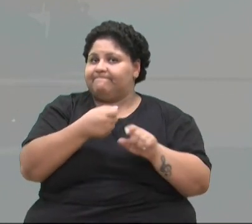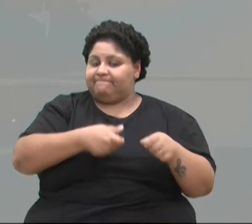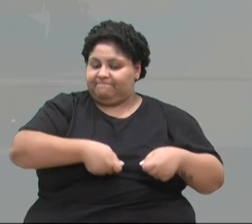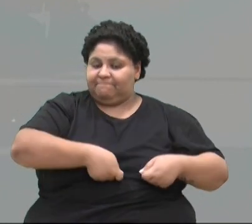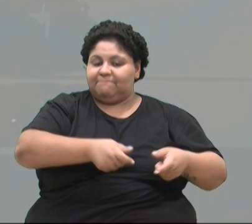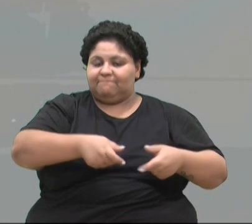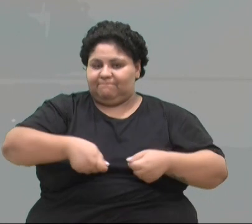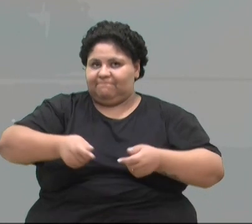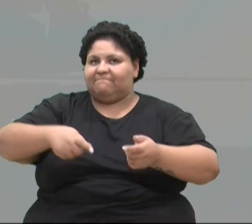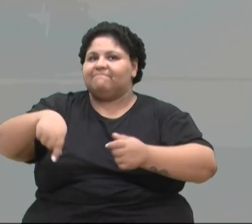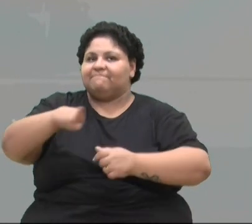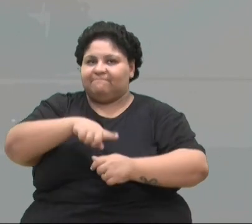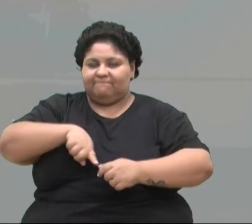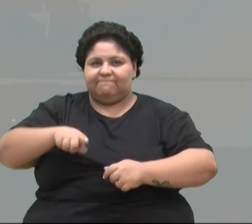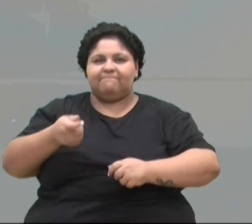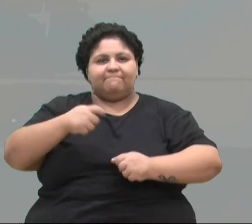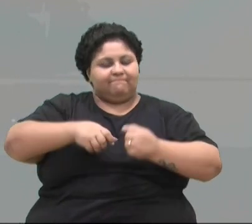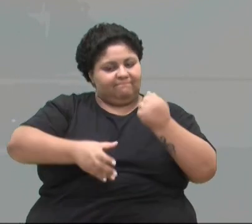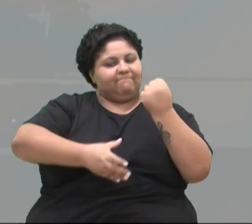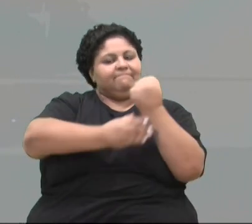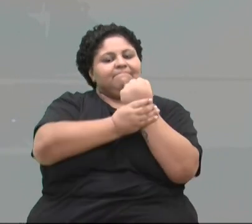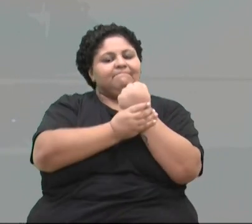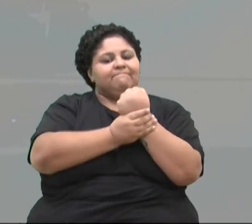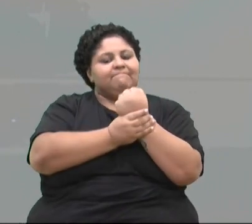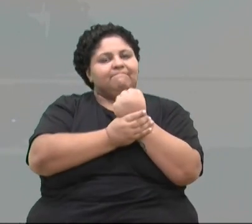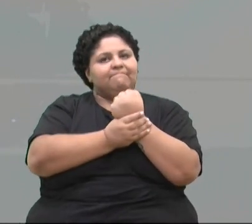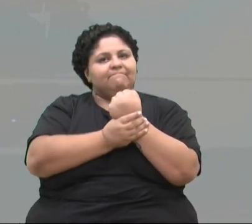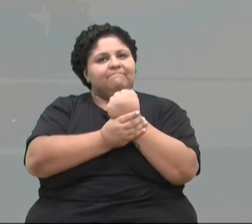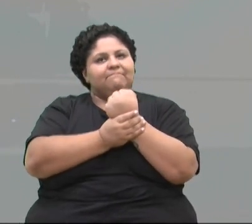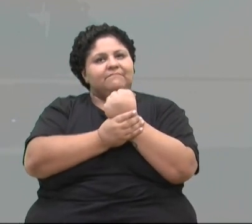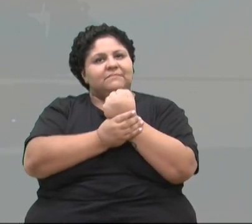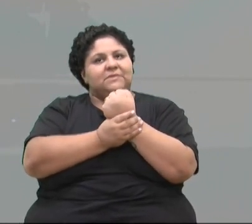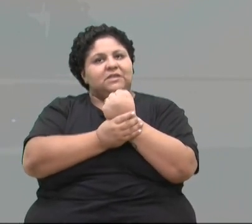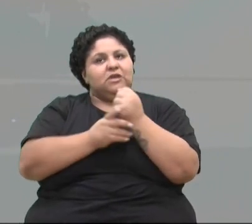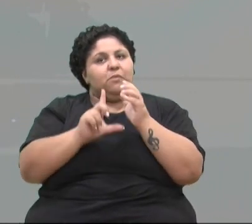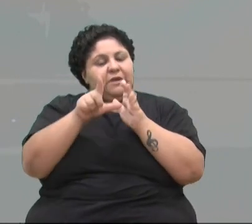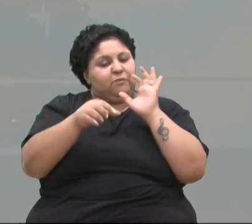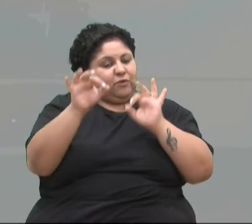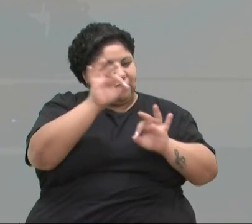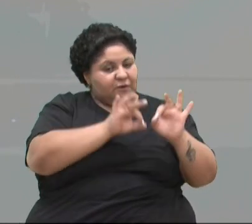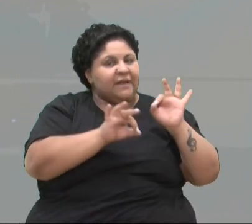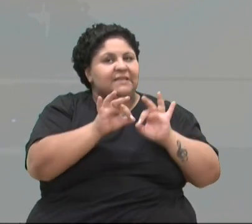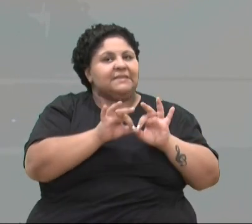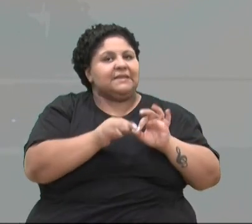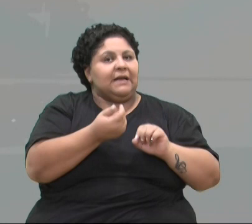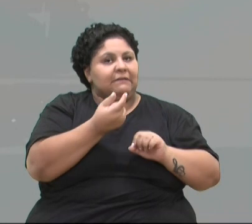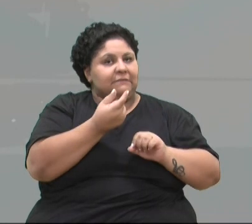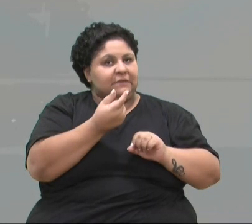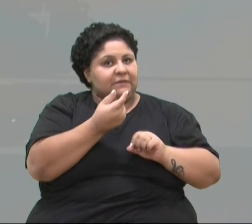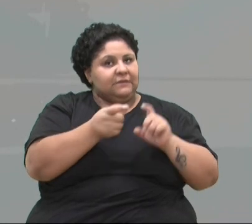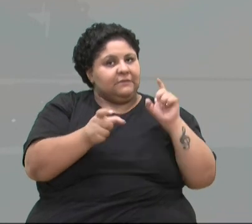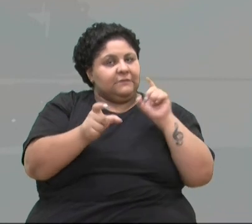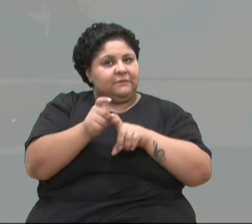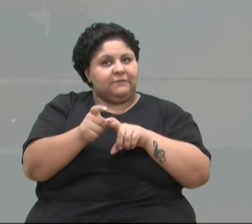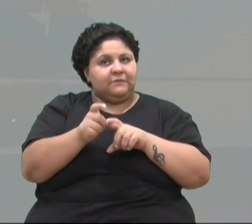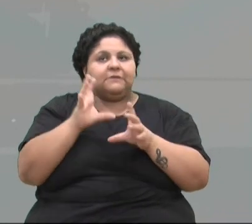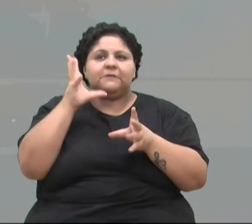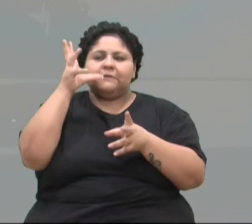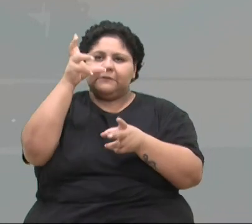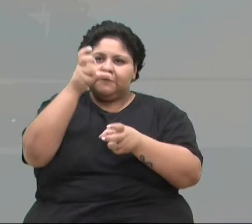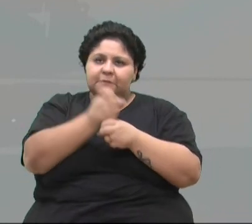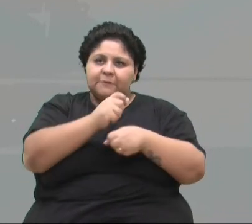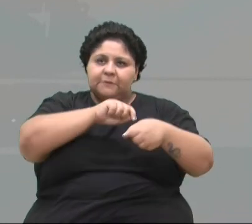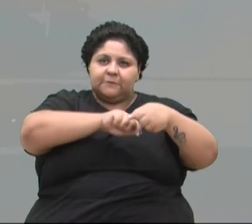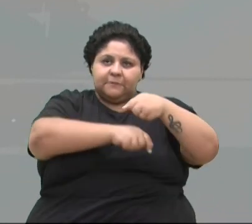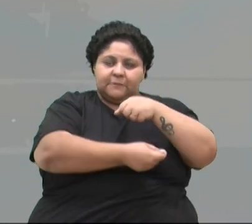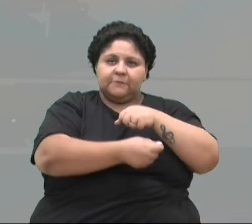gente precisa ter a garantia desse recurso para poder ordenar a despesa. Então, o nosso saldo em conta corrente